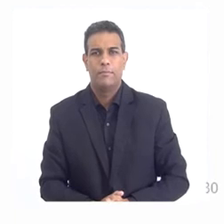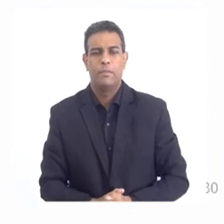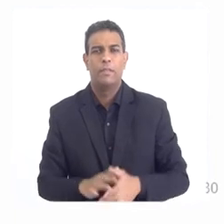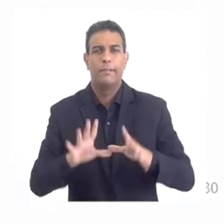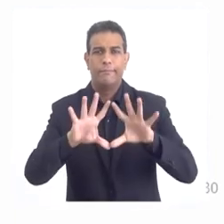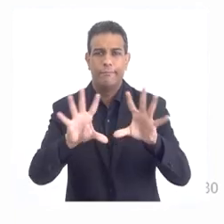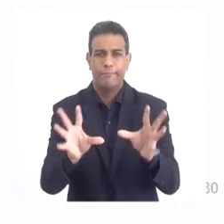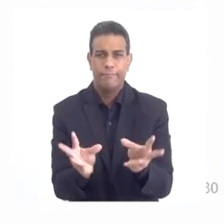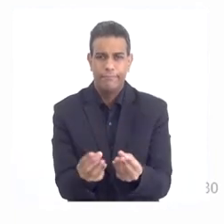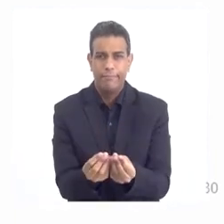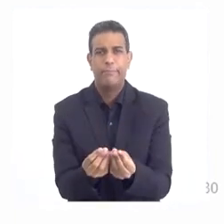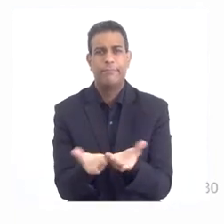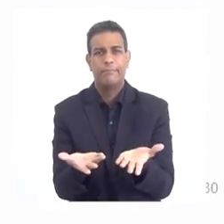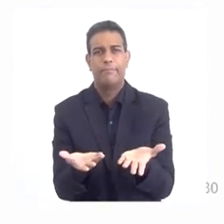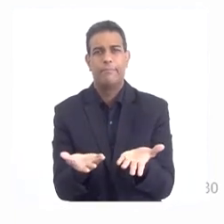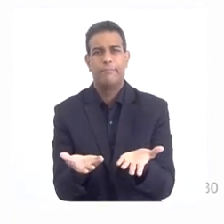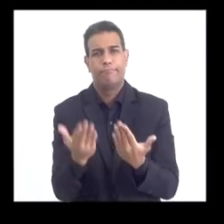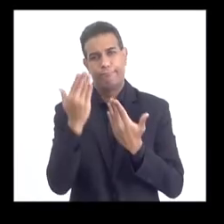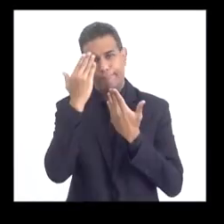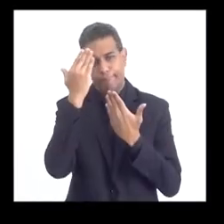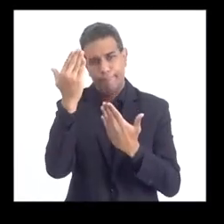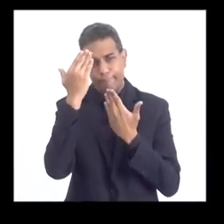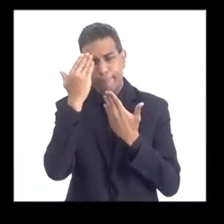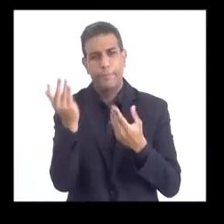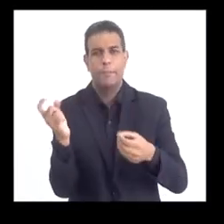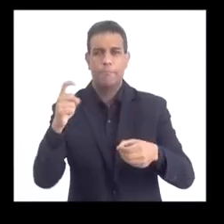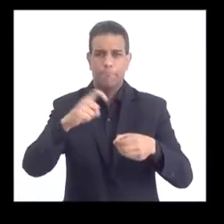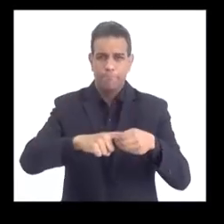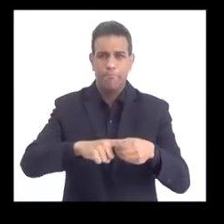isso. Queria agradecer mais uma vez. Eu vou voltar,